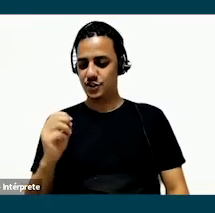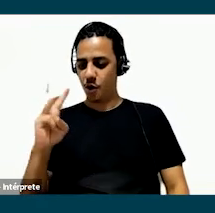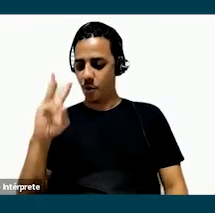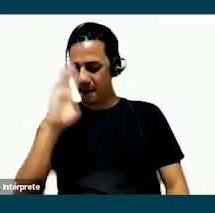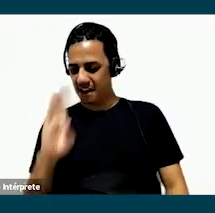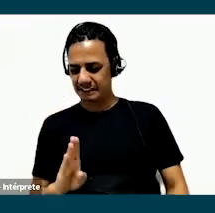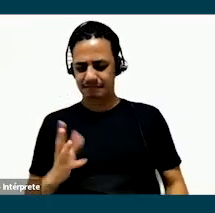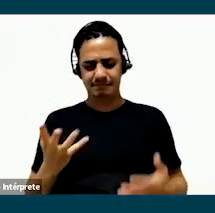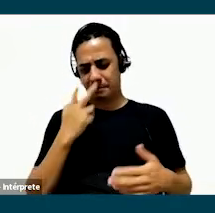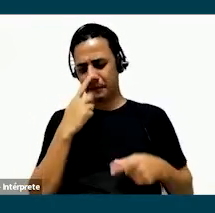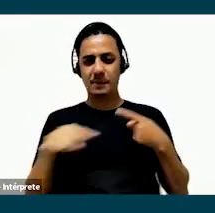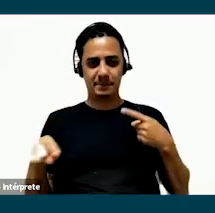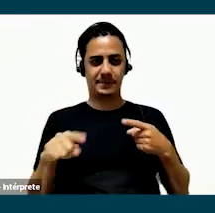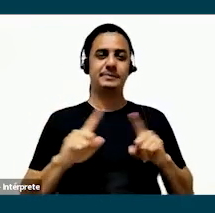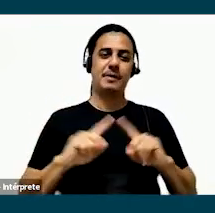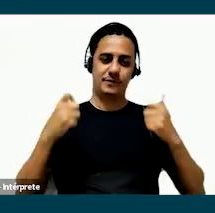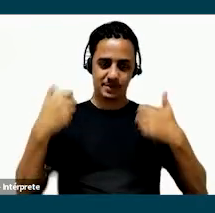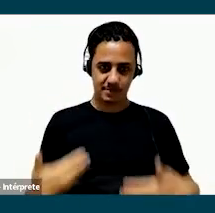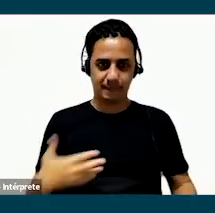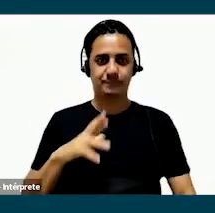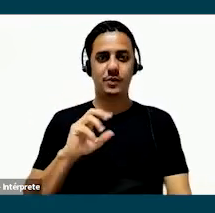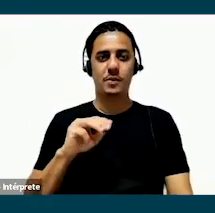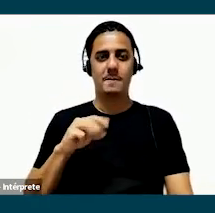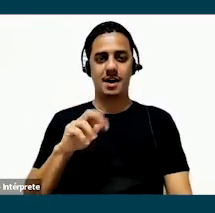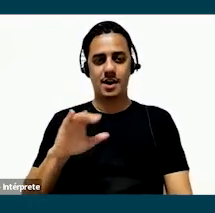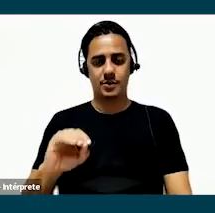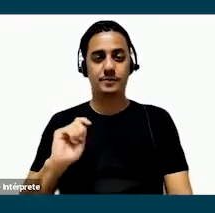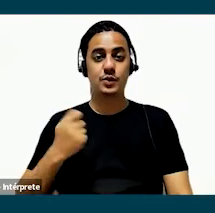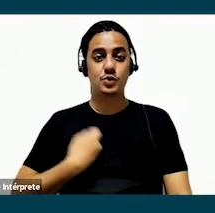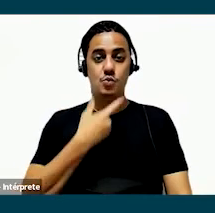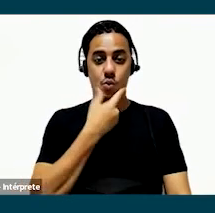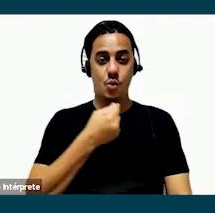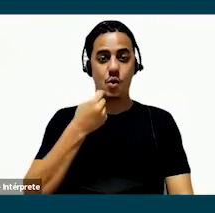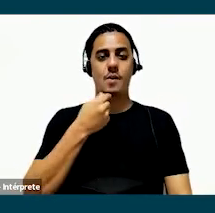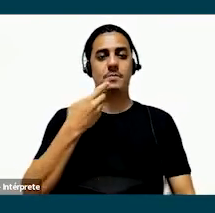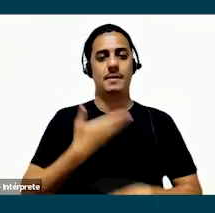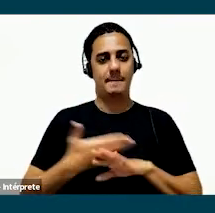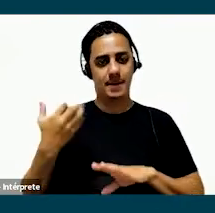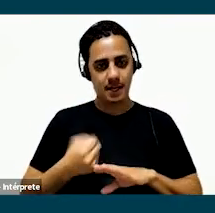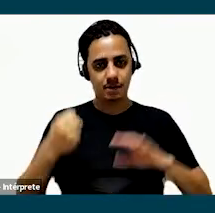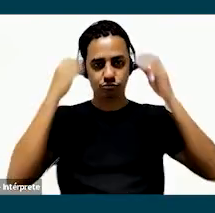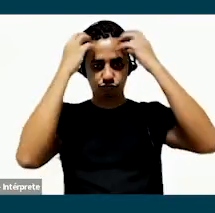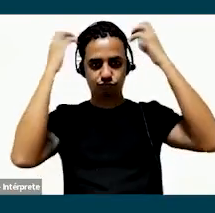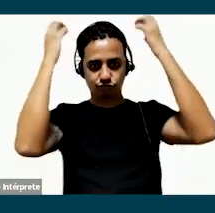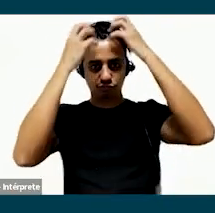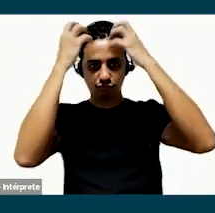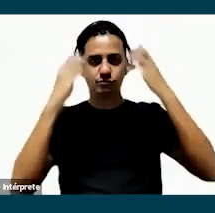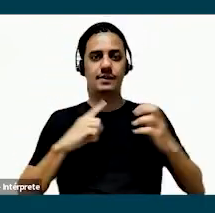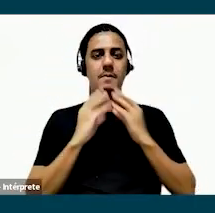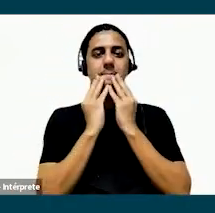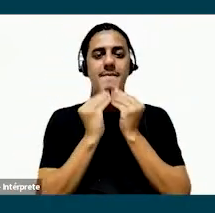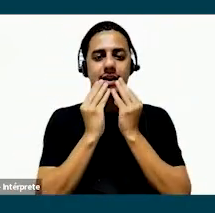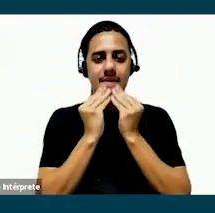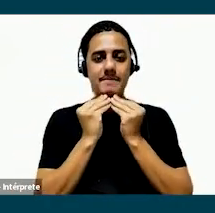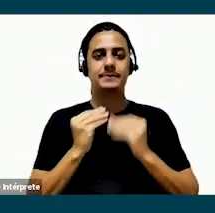né? Bom, meu nome é Romário, eu sou uma pessoa branca, um homem branco, de cabelos pretos, cacheados,